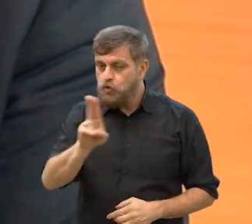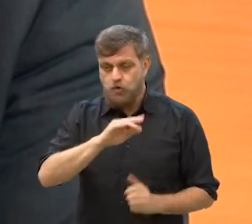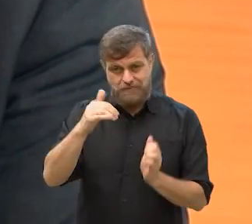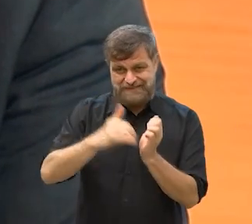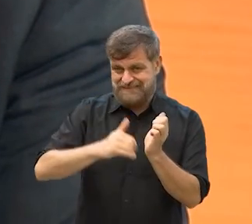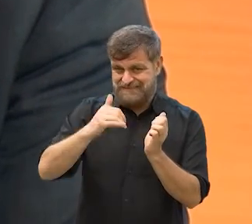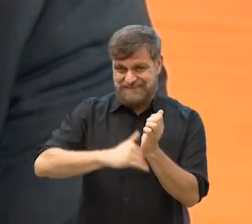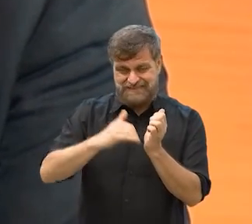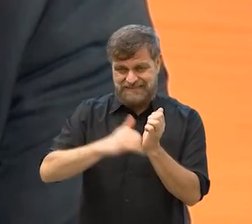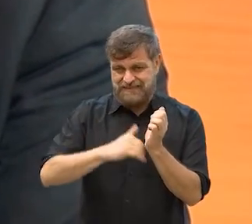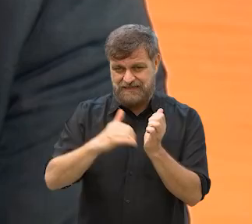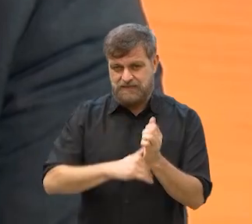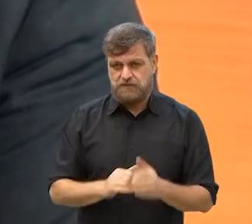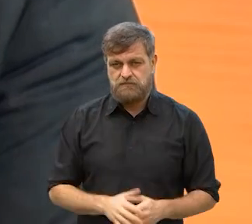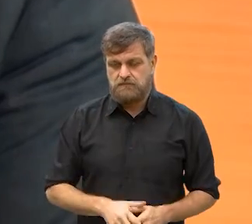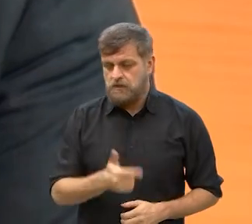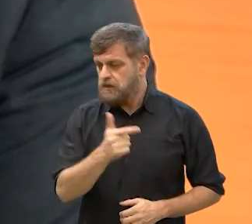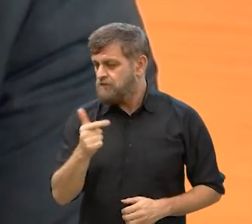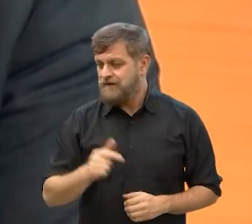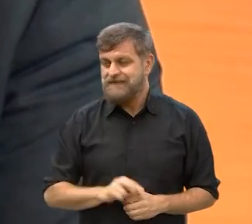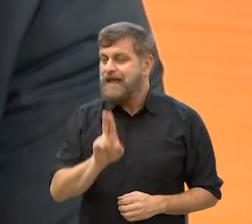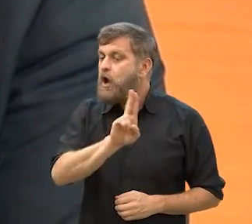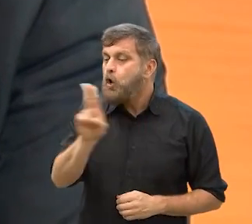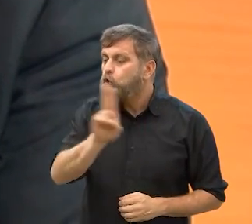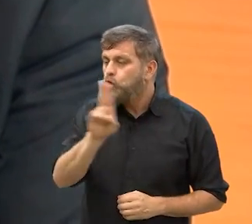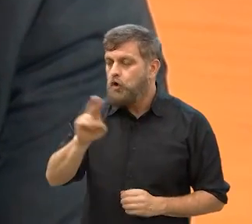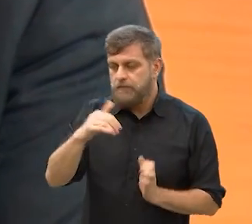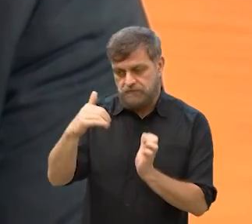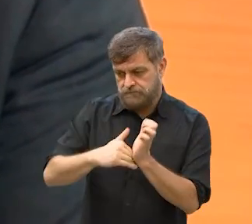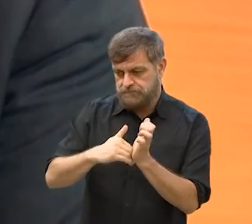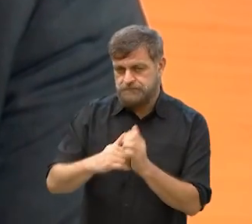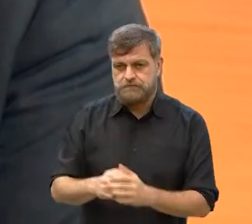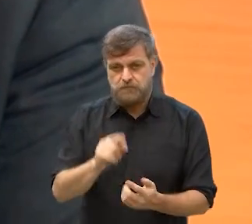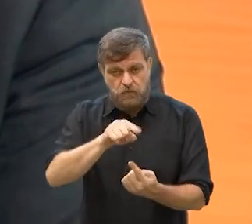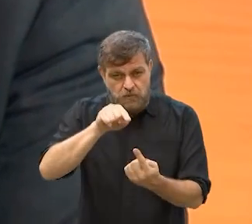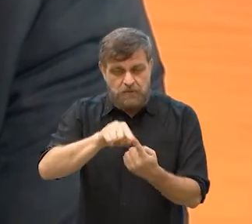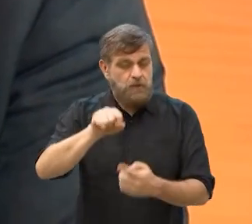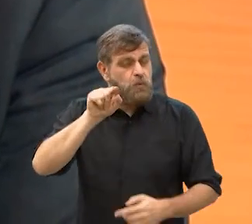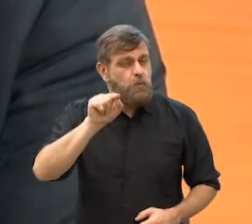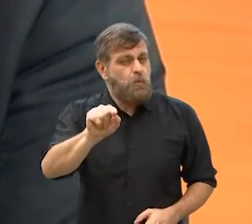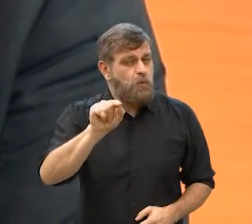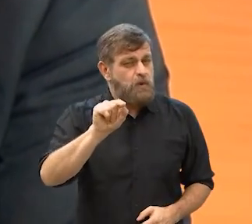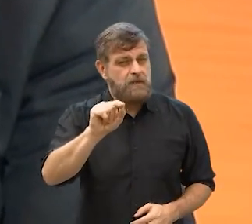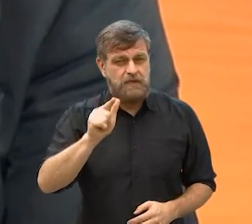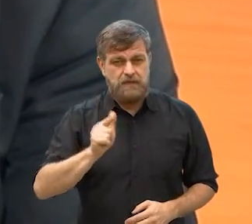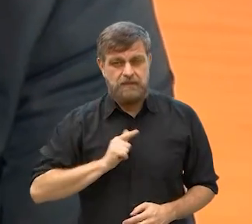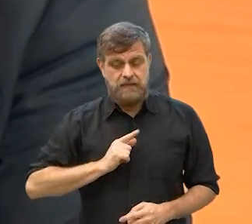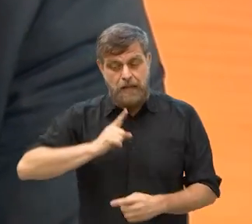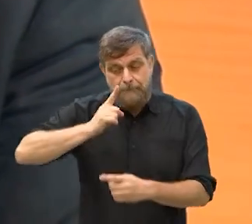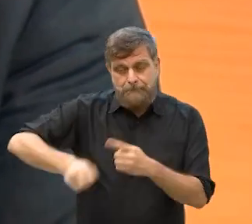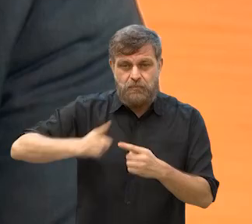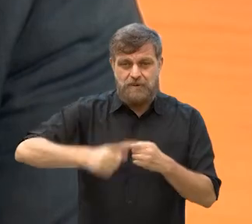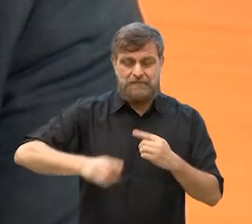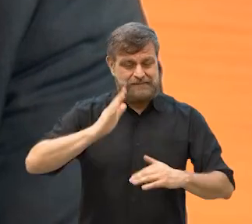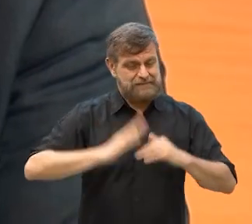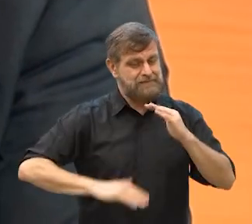identificado, não será colocado, dado publicidade. O único objetivo mesmo de coibir essa